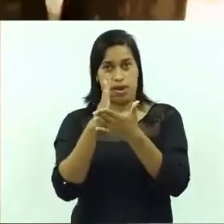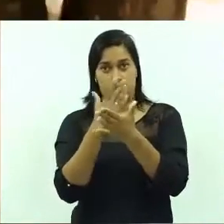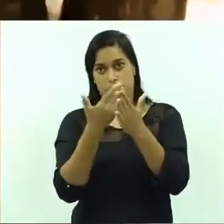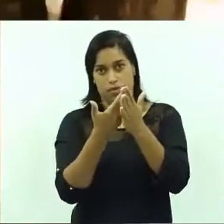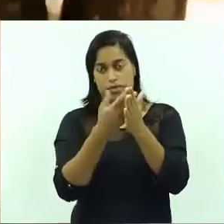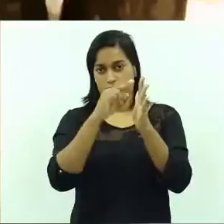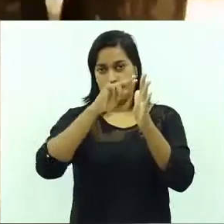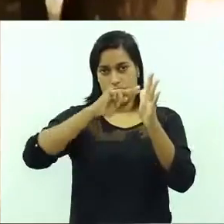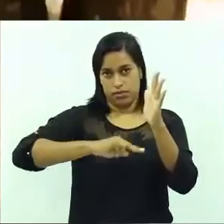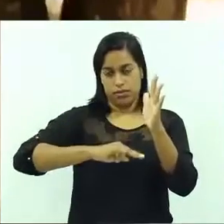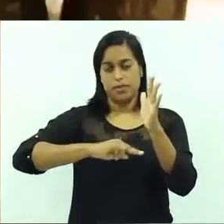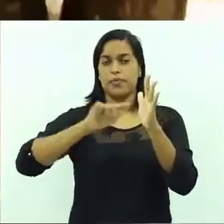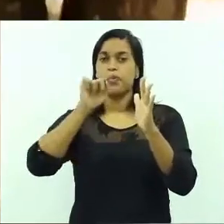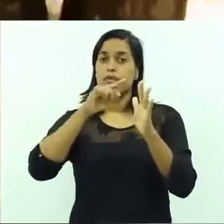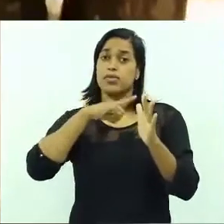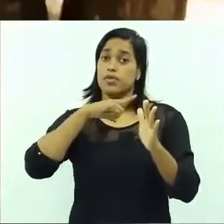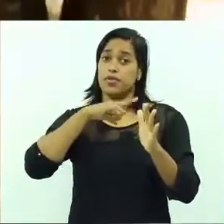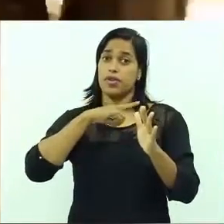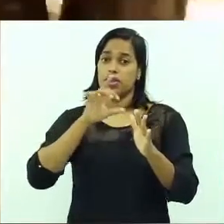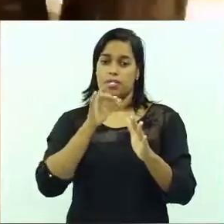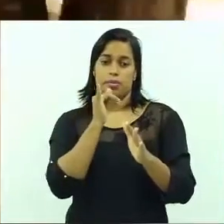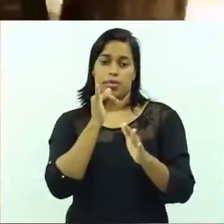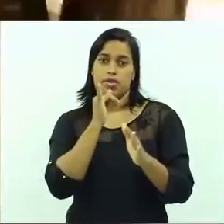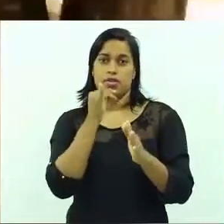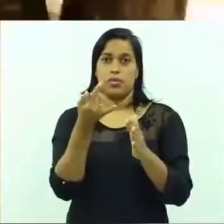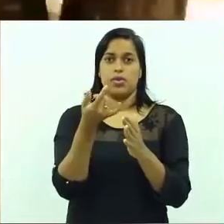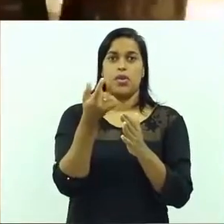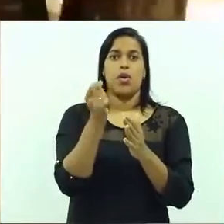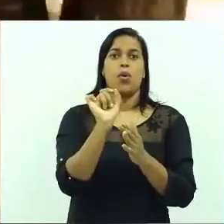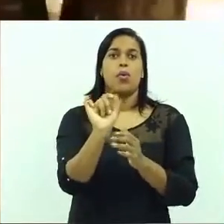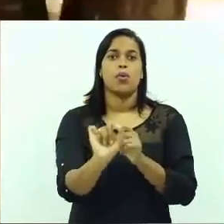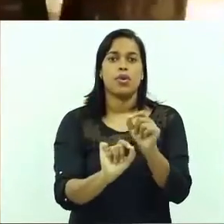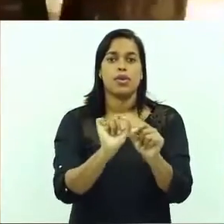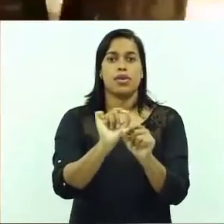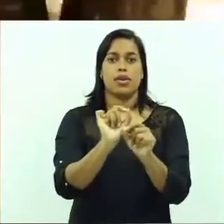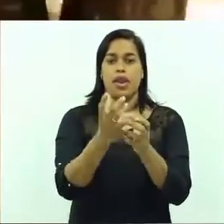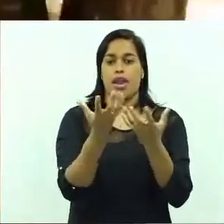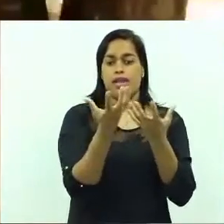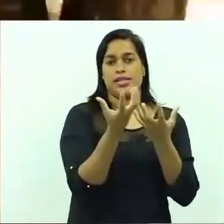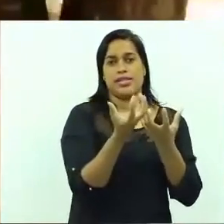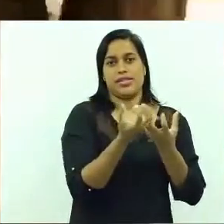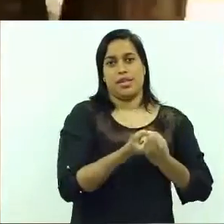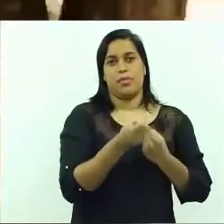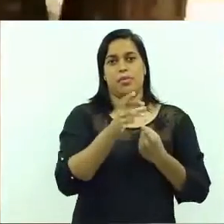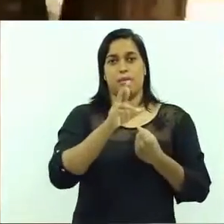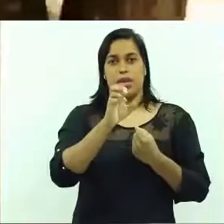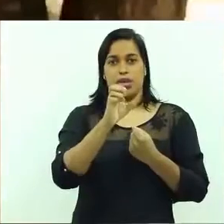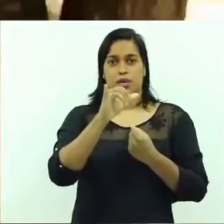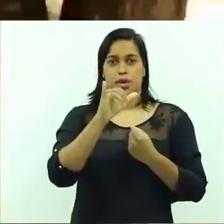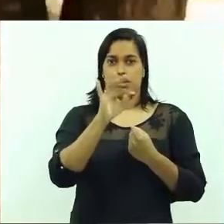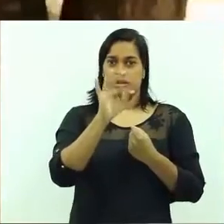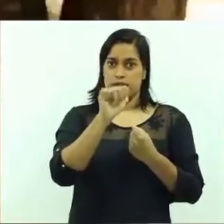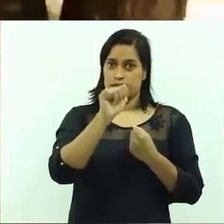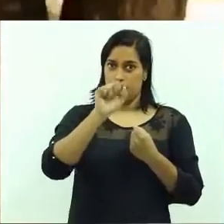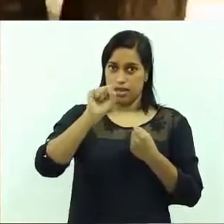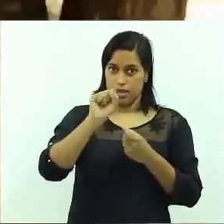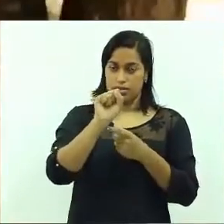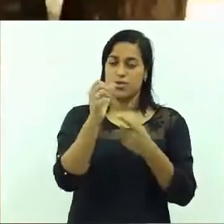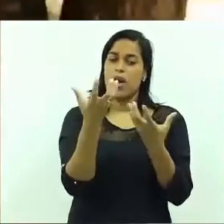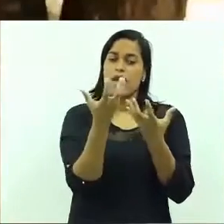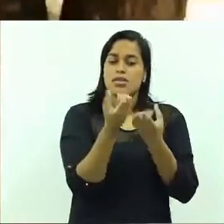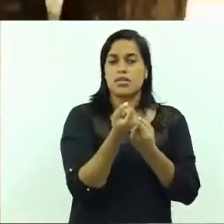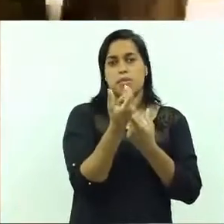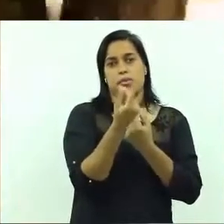que você vai ter dividido receitas, que é o recebimento de dinheiro por parte